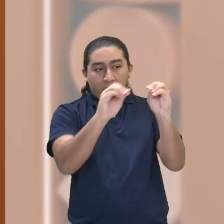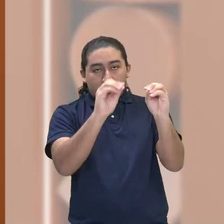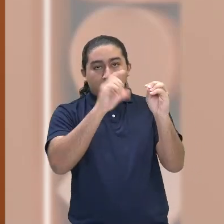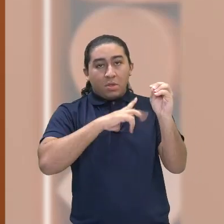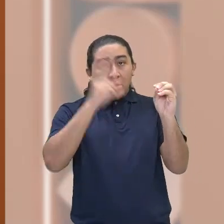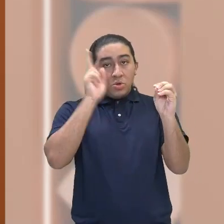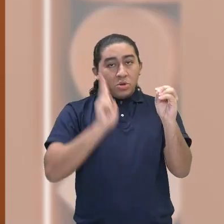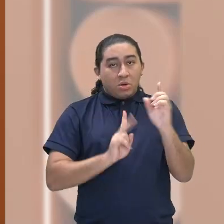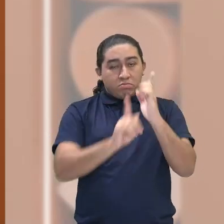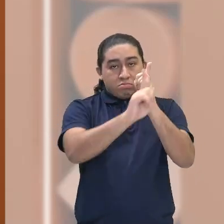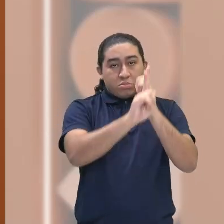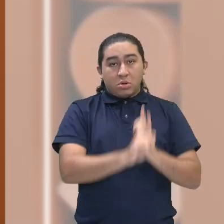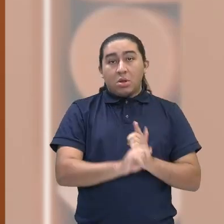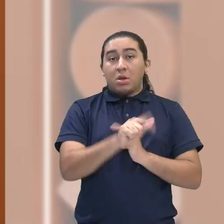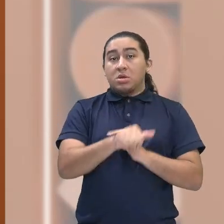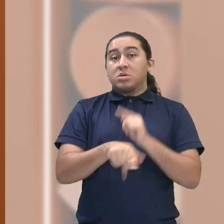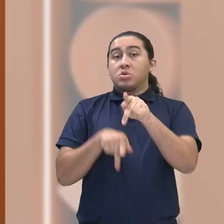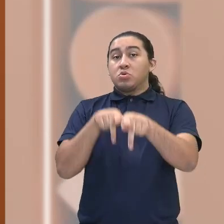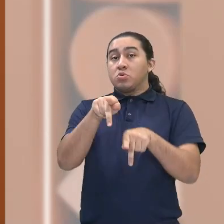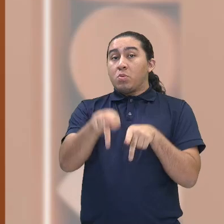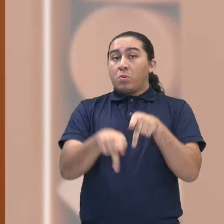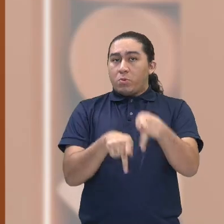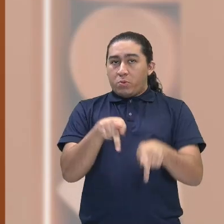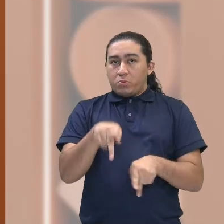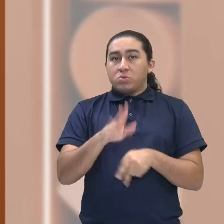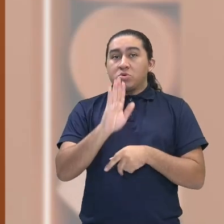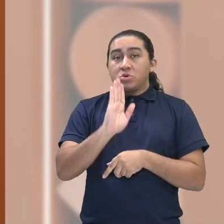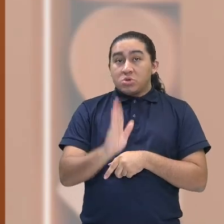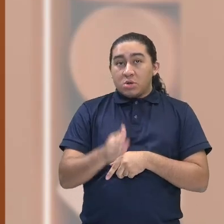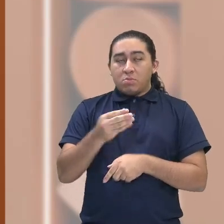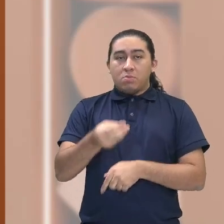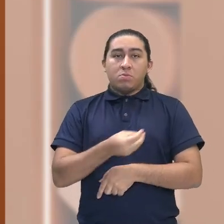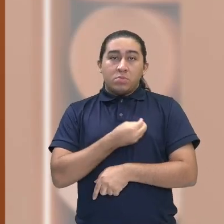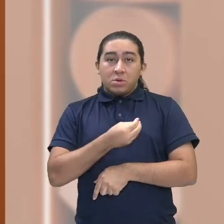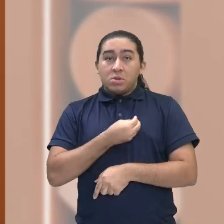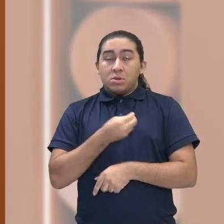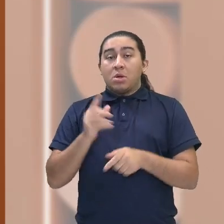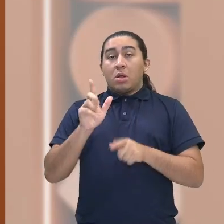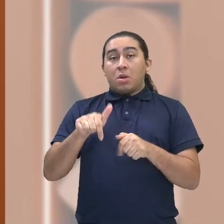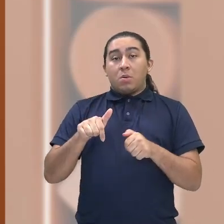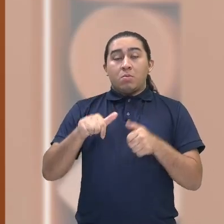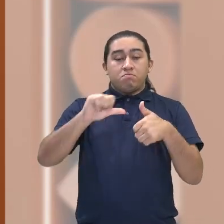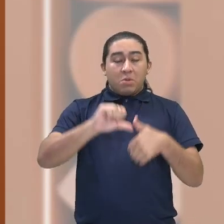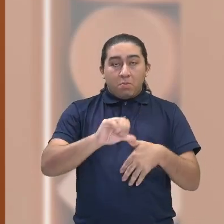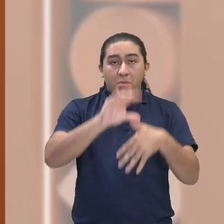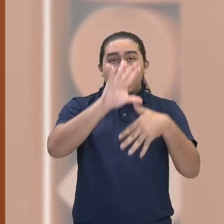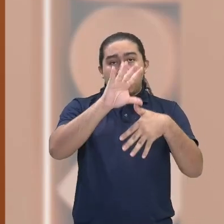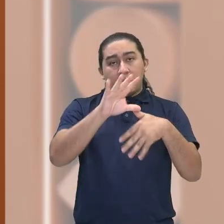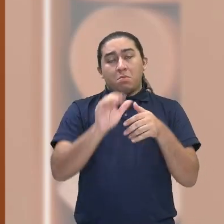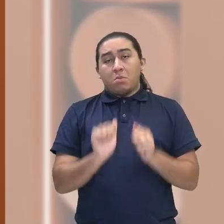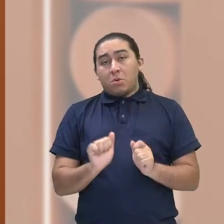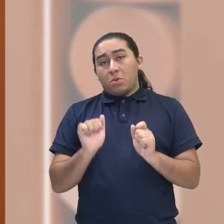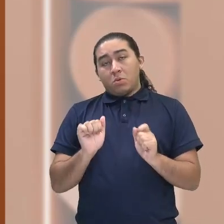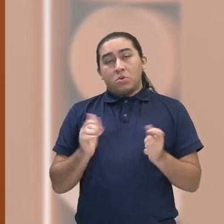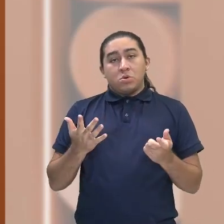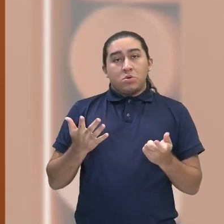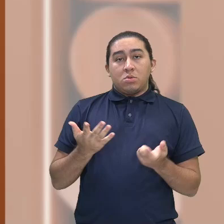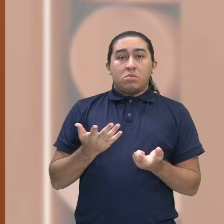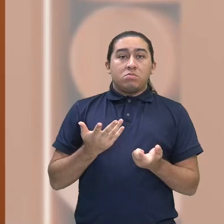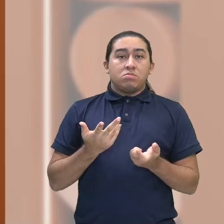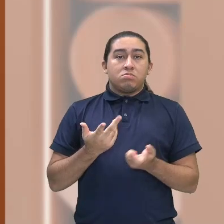essas populações que já residiam, né, no continente americano, sejam eles, né,